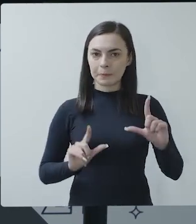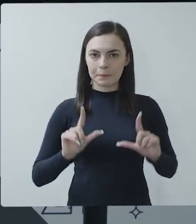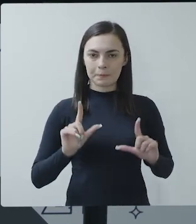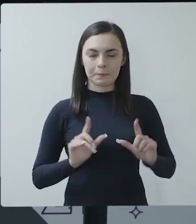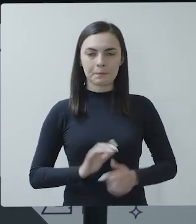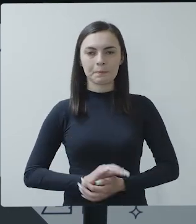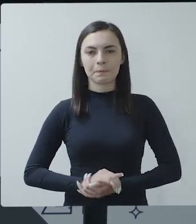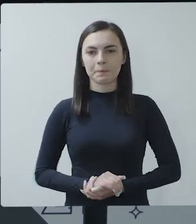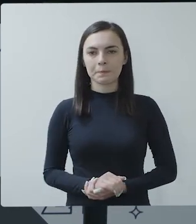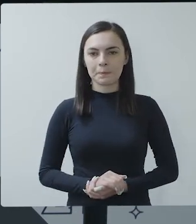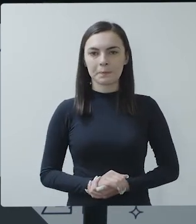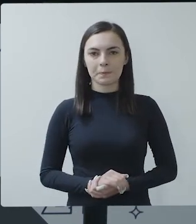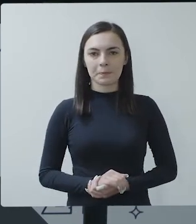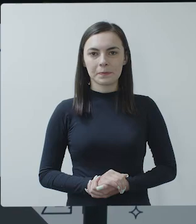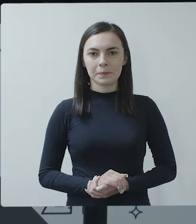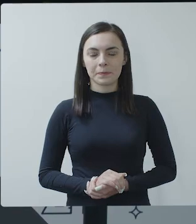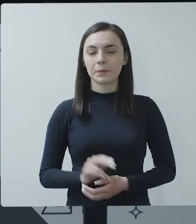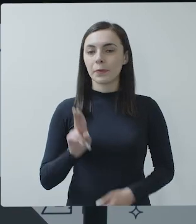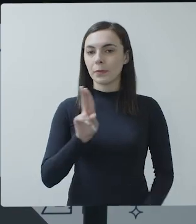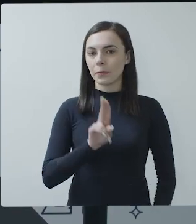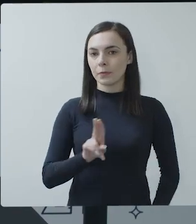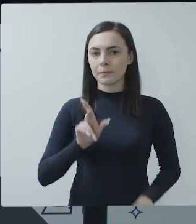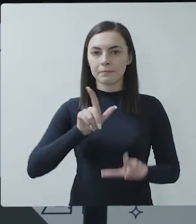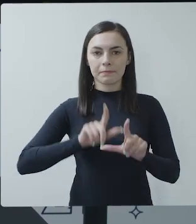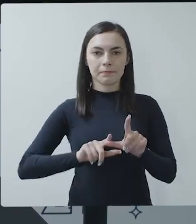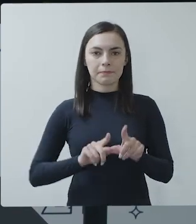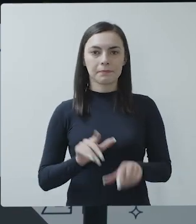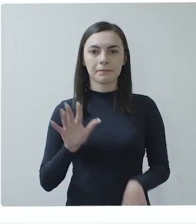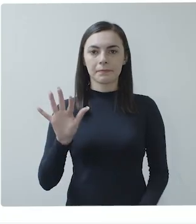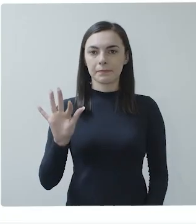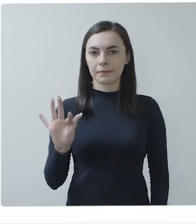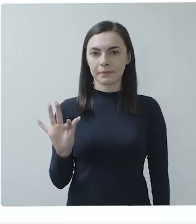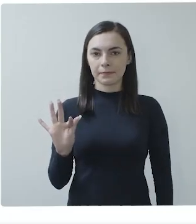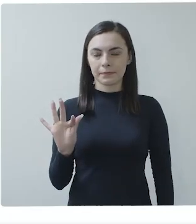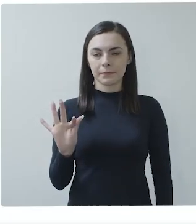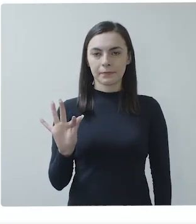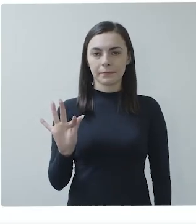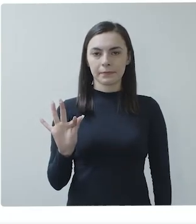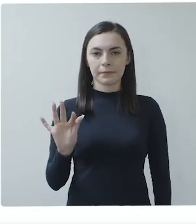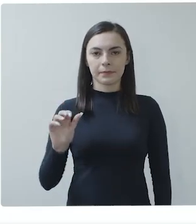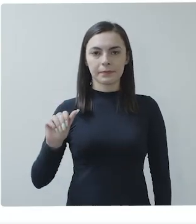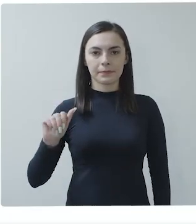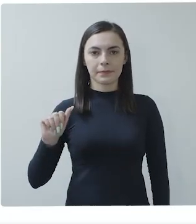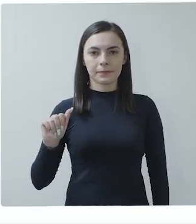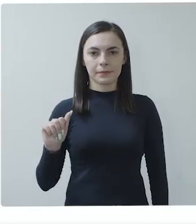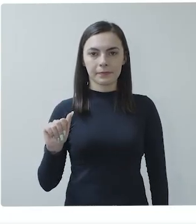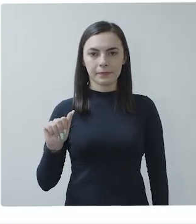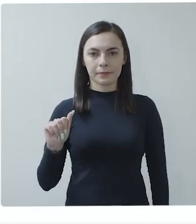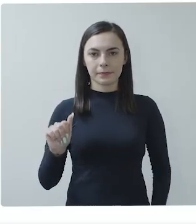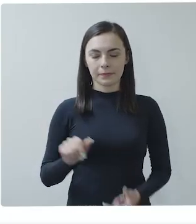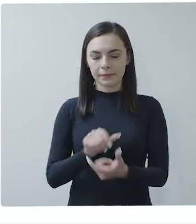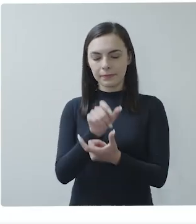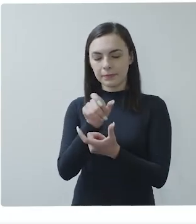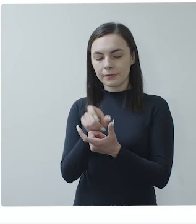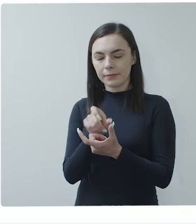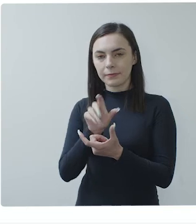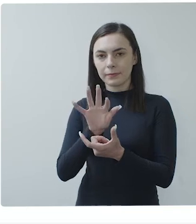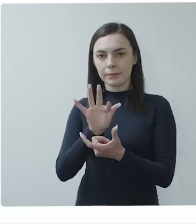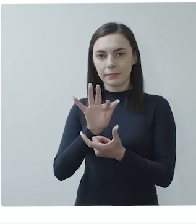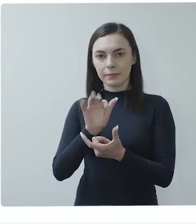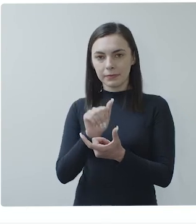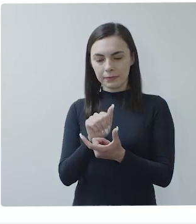tela com a professora. Então a gente precisou utilizar a letra F, a letra A para